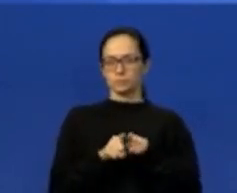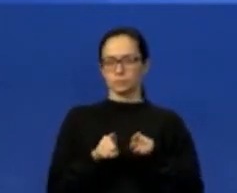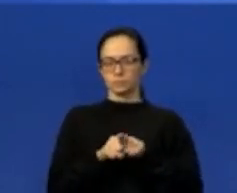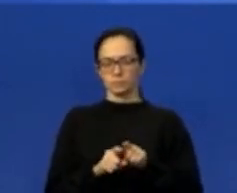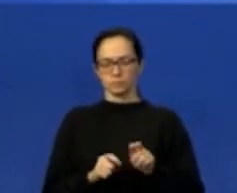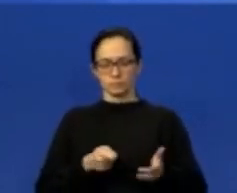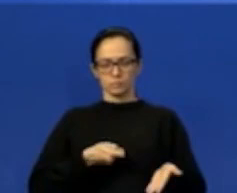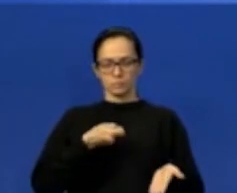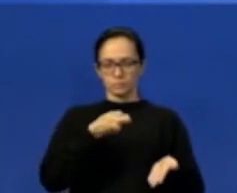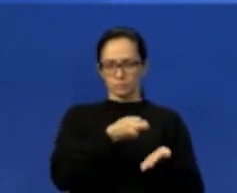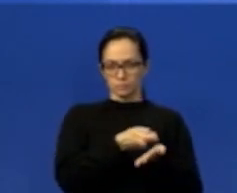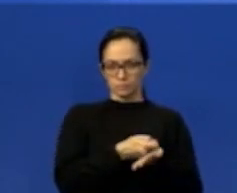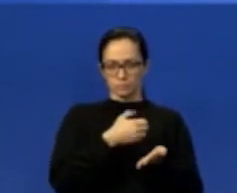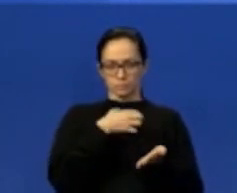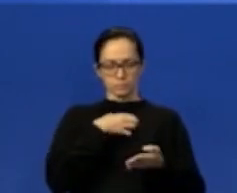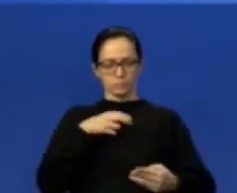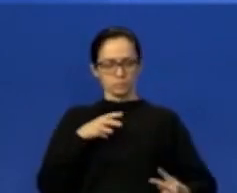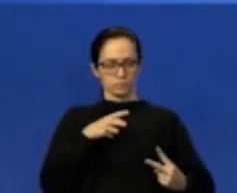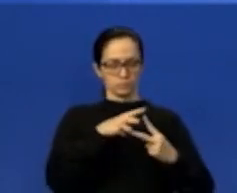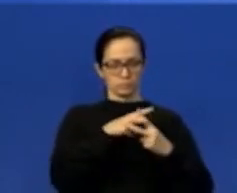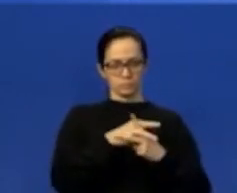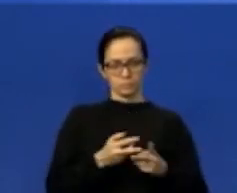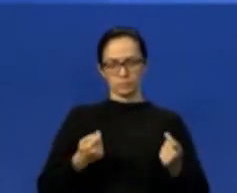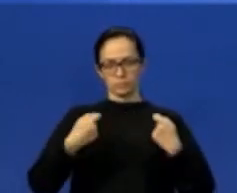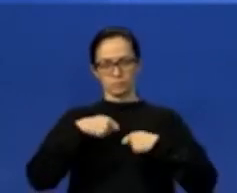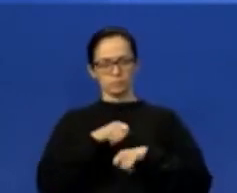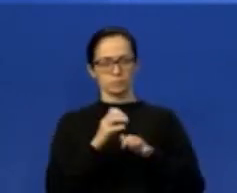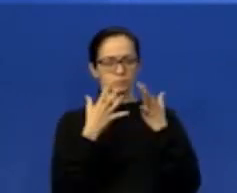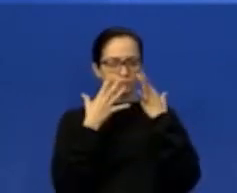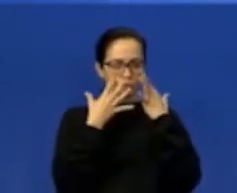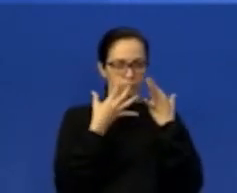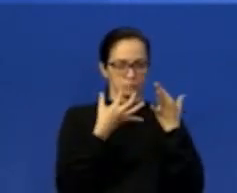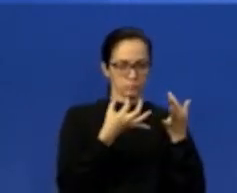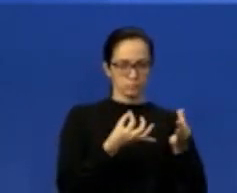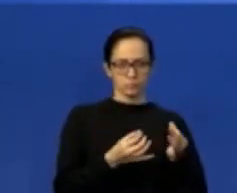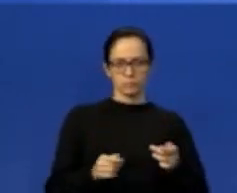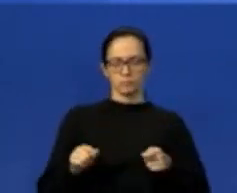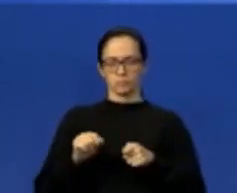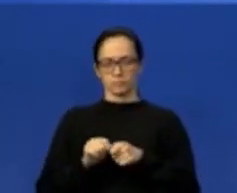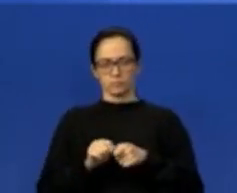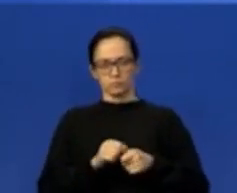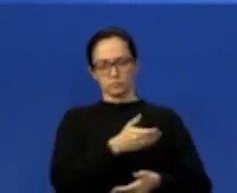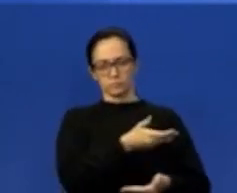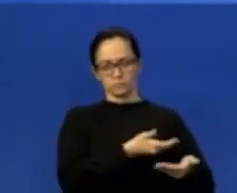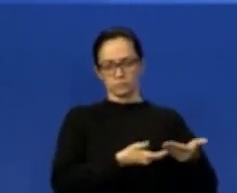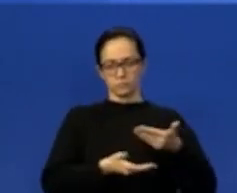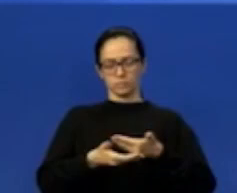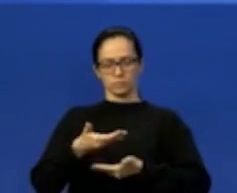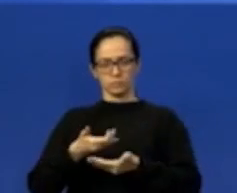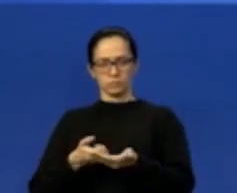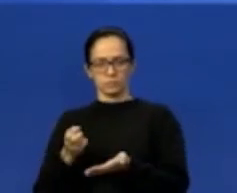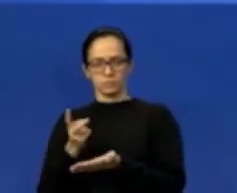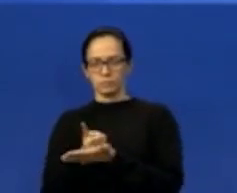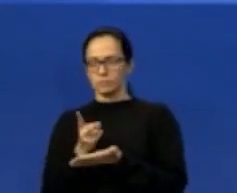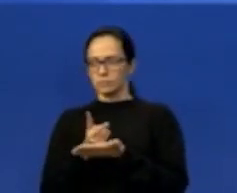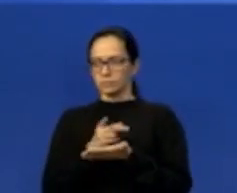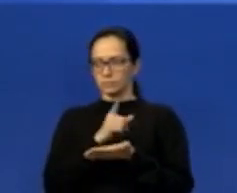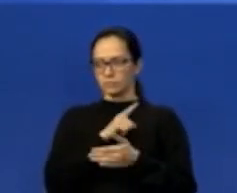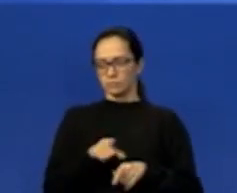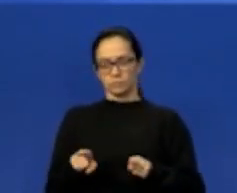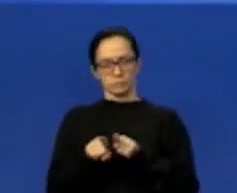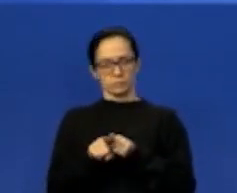é exigido nas lutas a manter a sua concentração, a se relacionar aos movimentos do seu adversário.